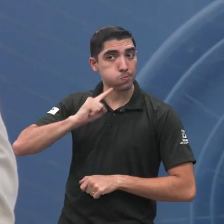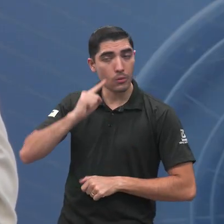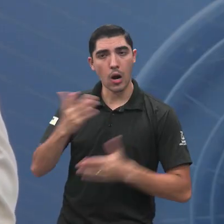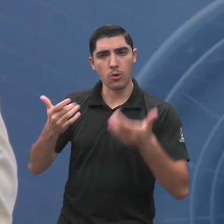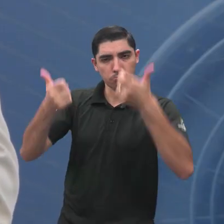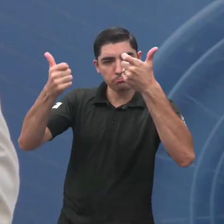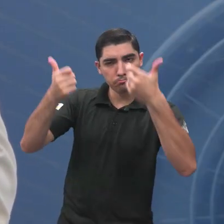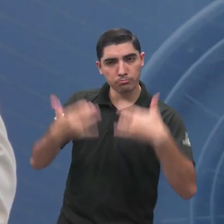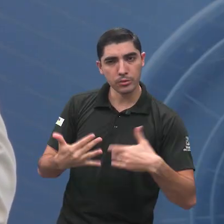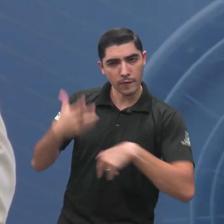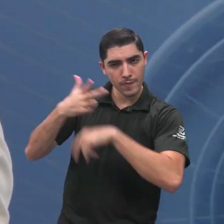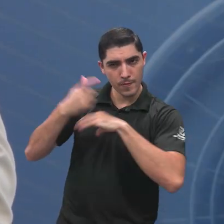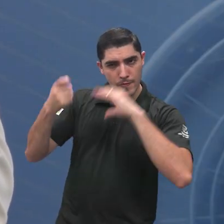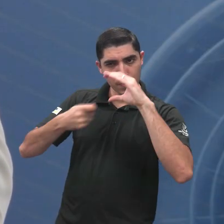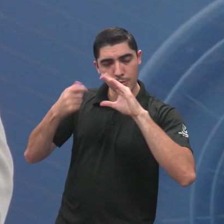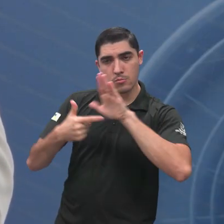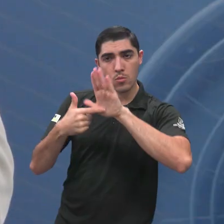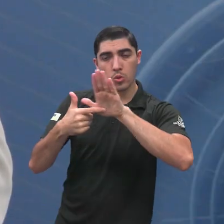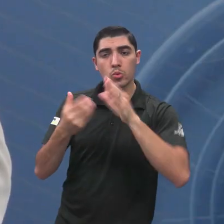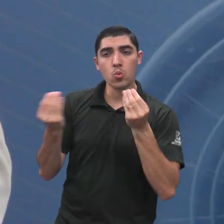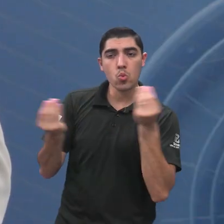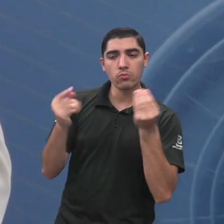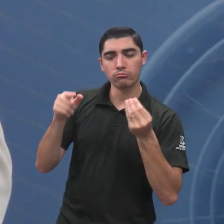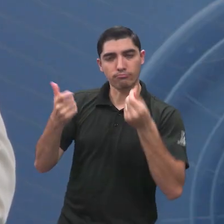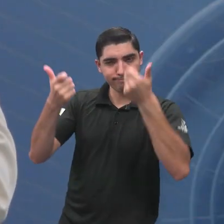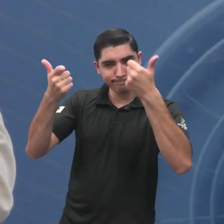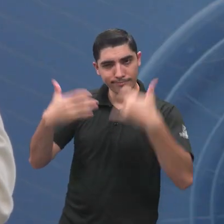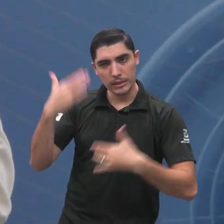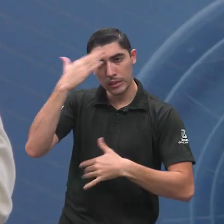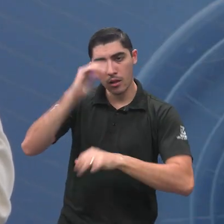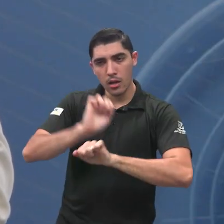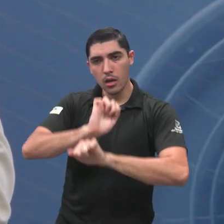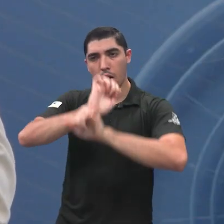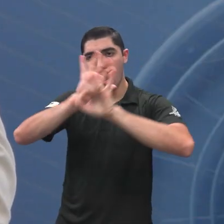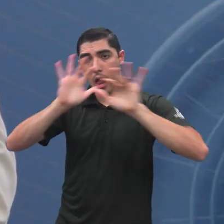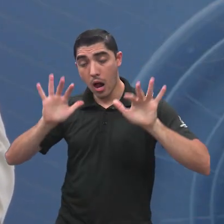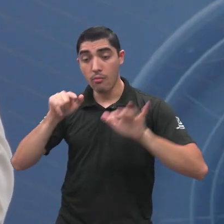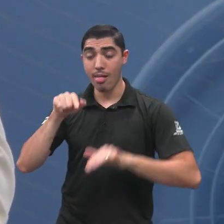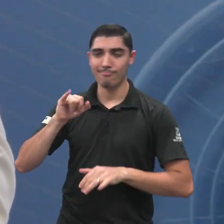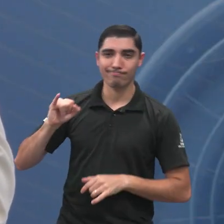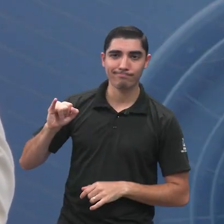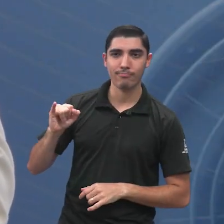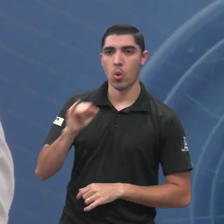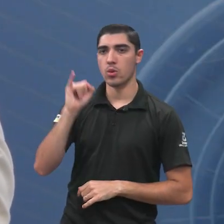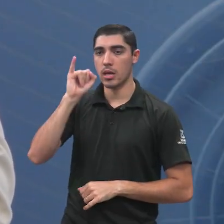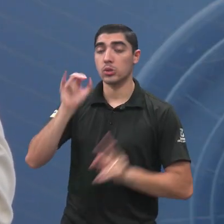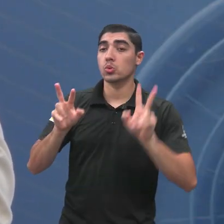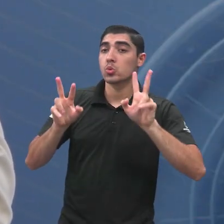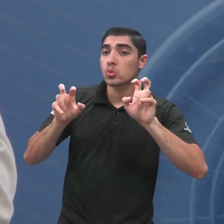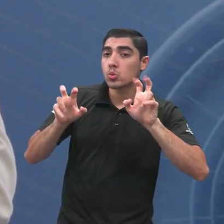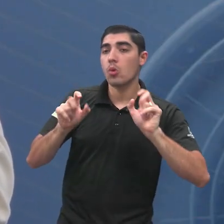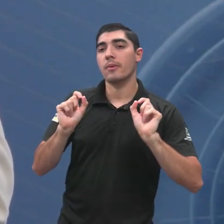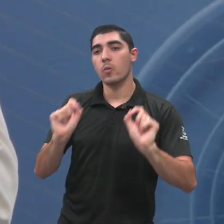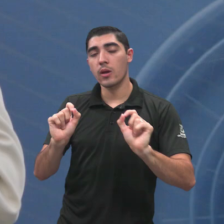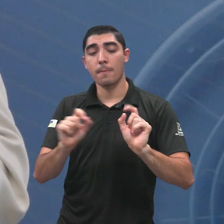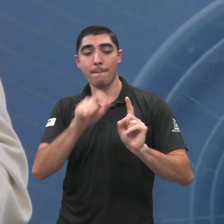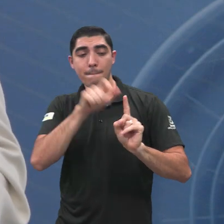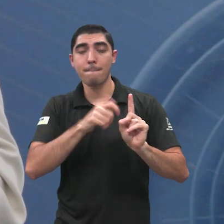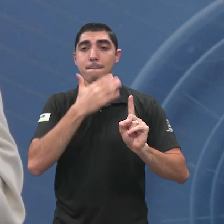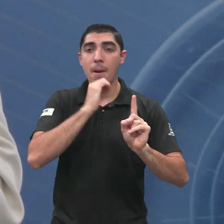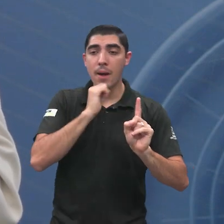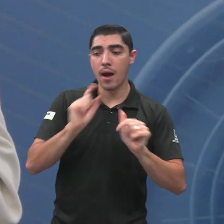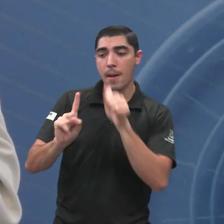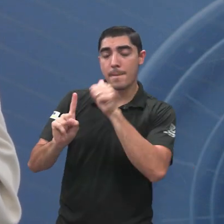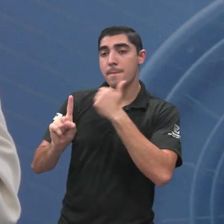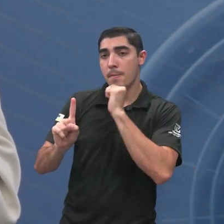família, que vai ajudar a gente nesse bate-papo aqui a esclarecer, né, um tópico importante, né, quando os pais são